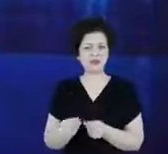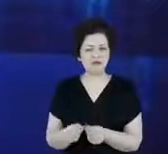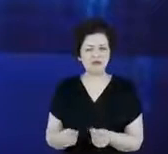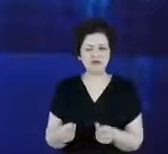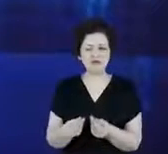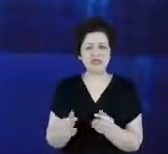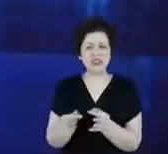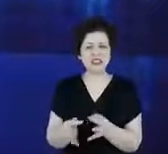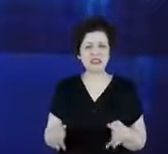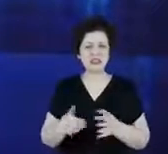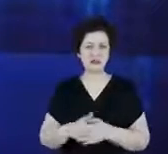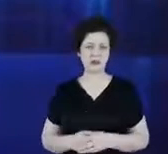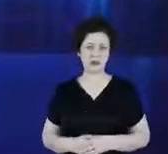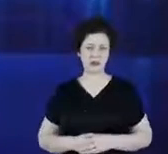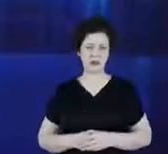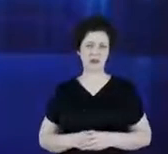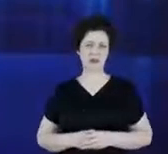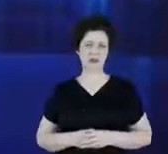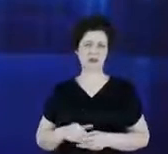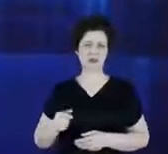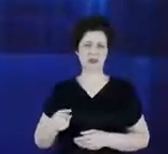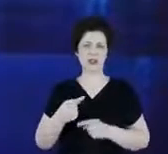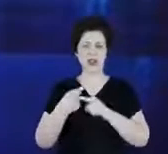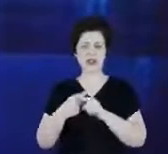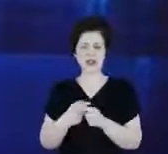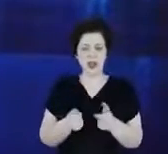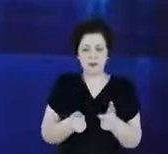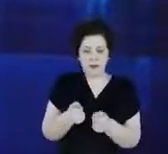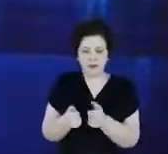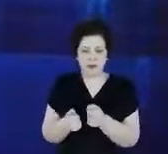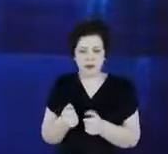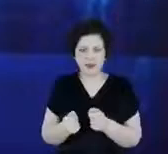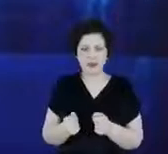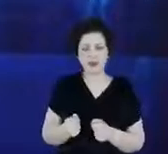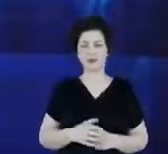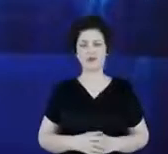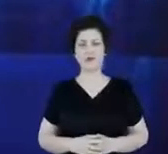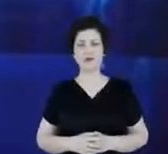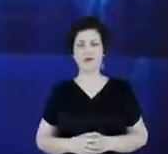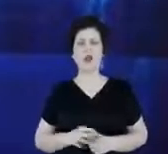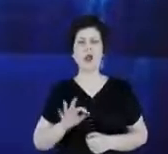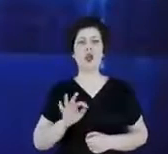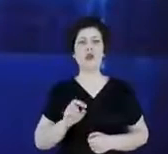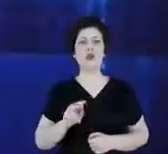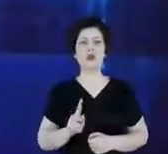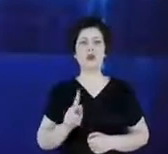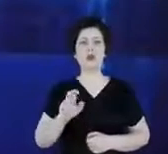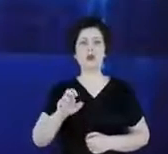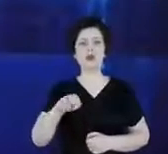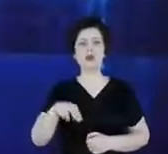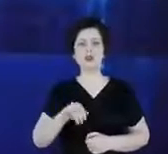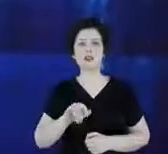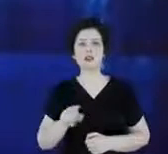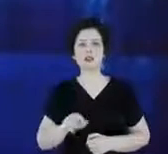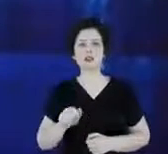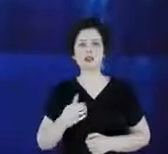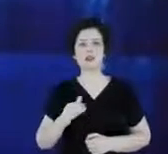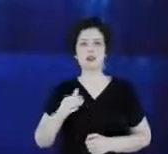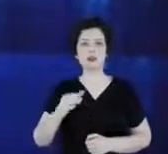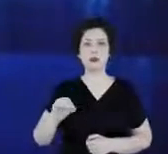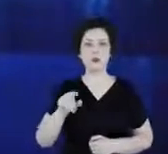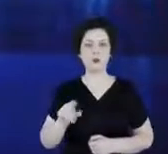modelo envolvendo game ficar são envolvendo tokenização e conseguisse enfim